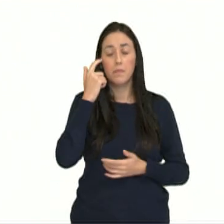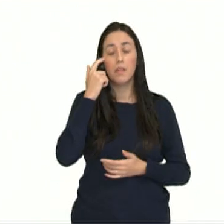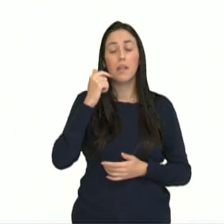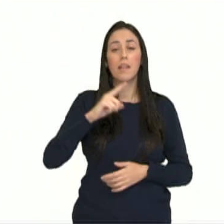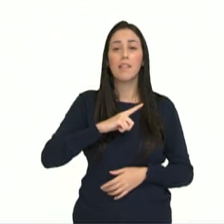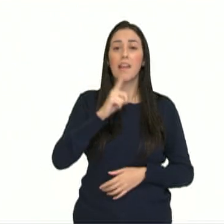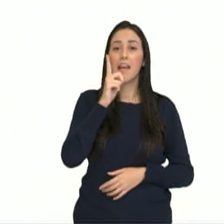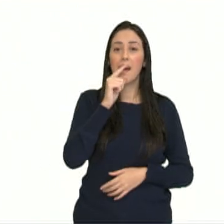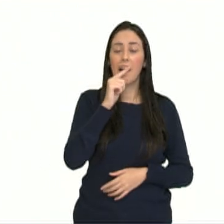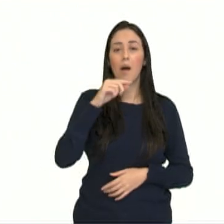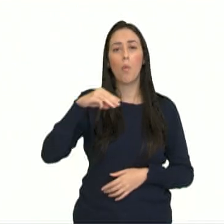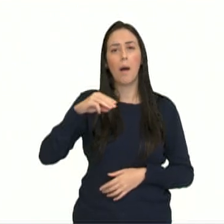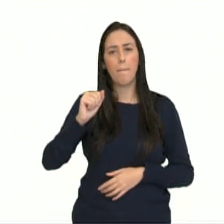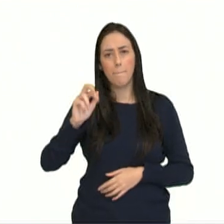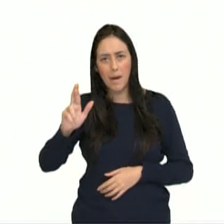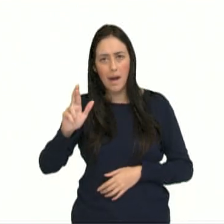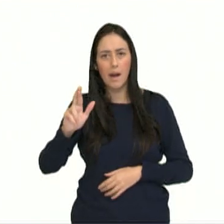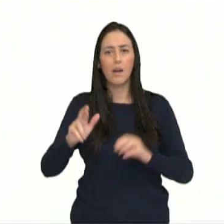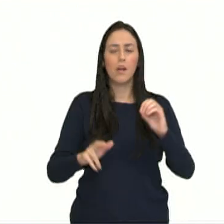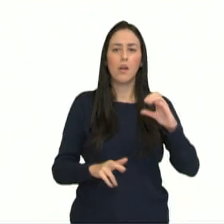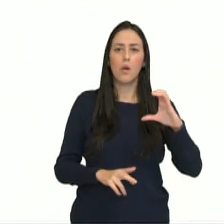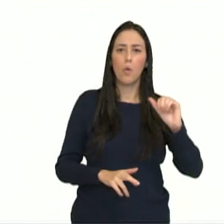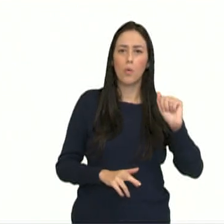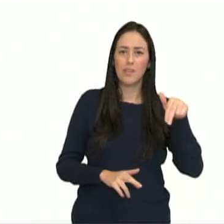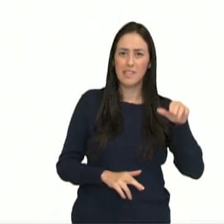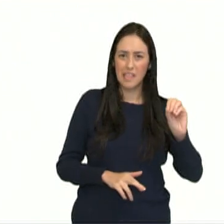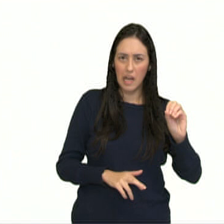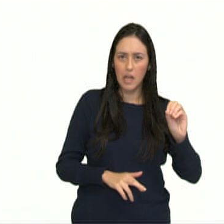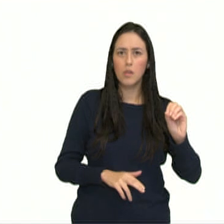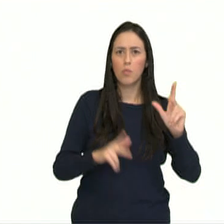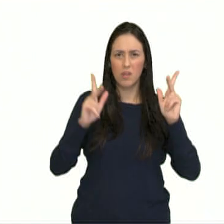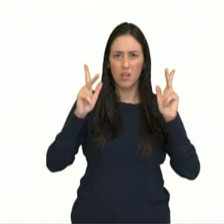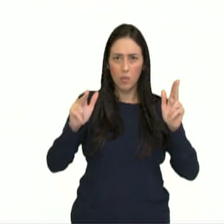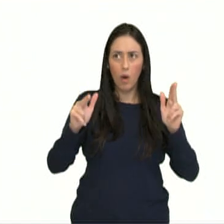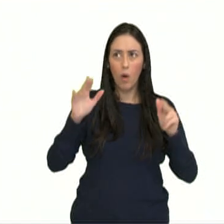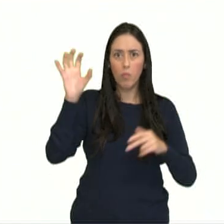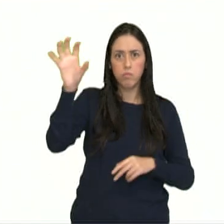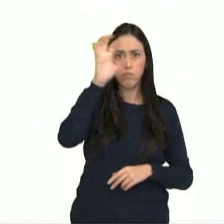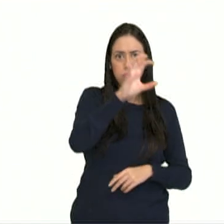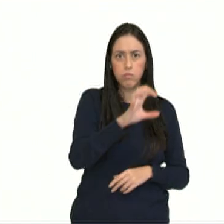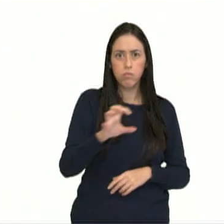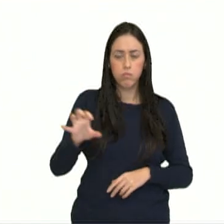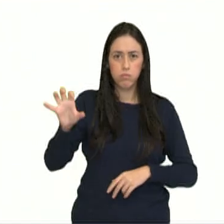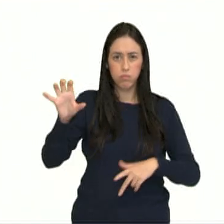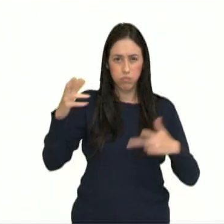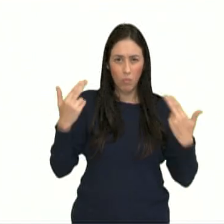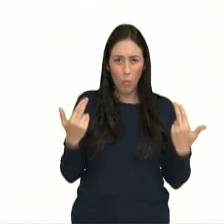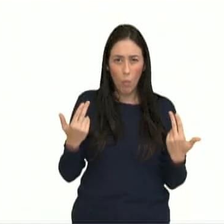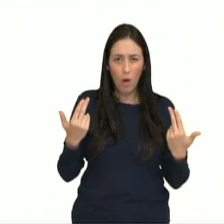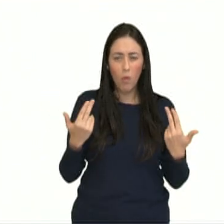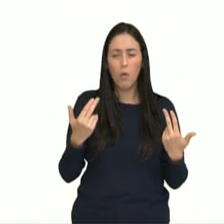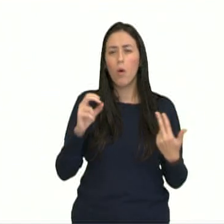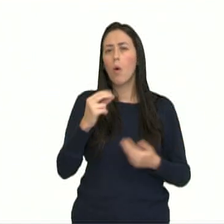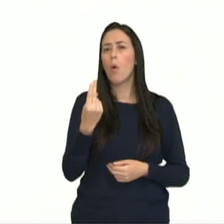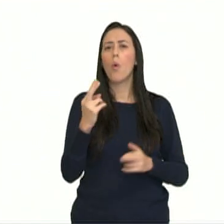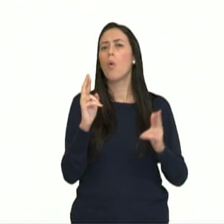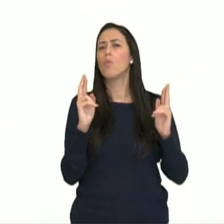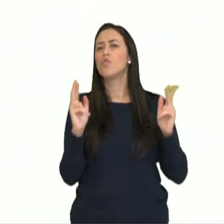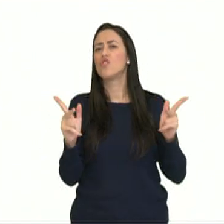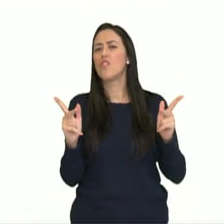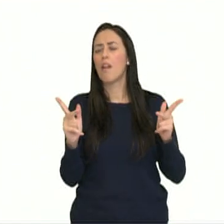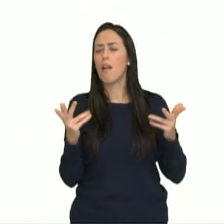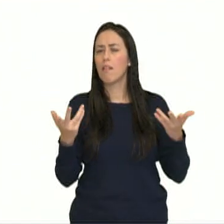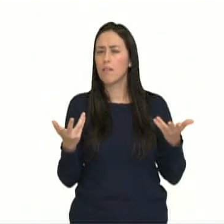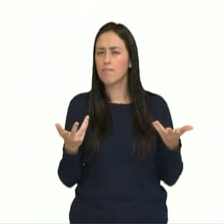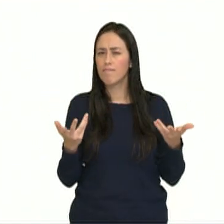e nos oceanos, ela é igual à água que a gente encontra nos continentes? Será que existem diferenças entre essas águas que estão nos